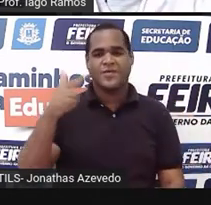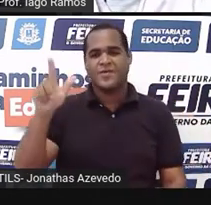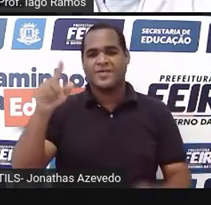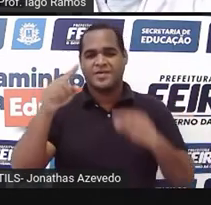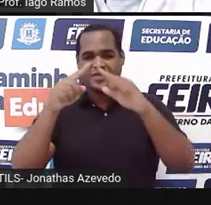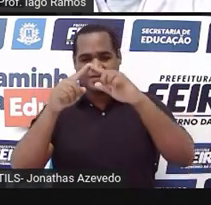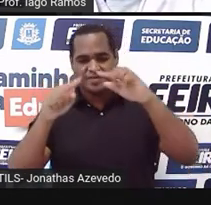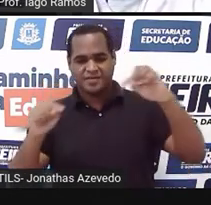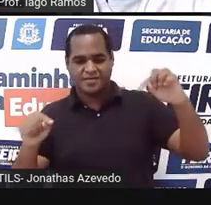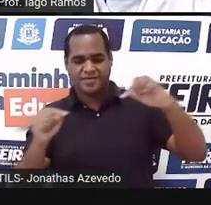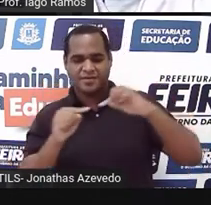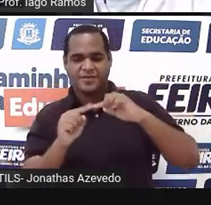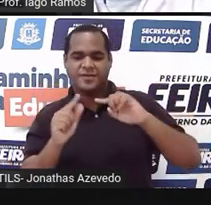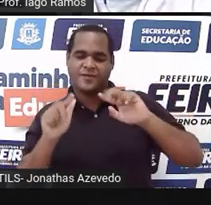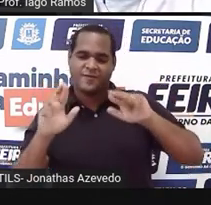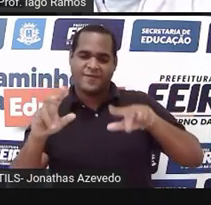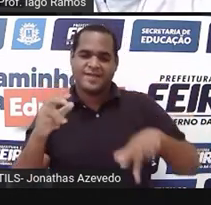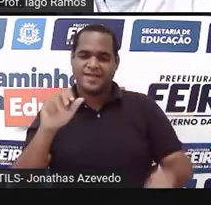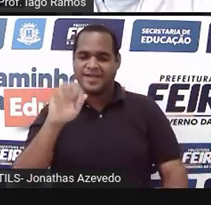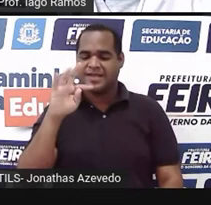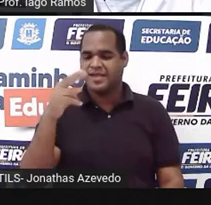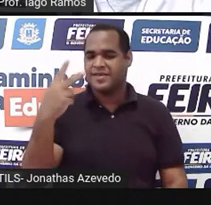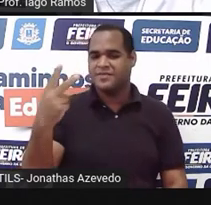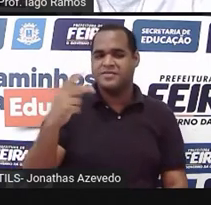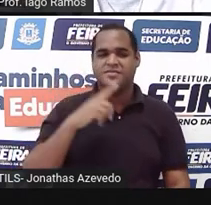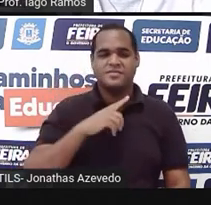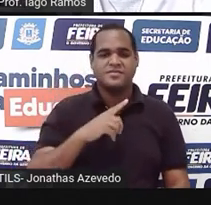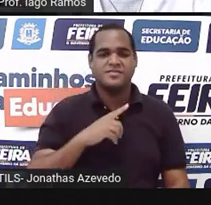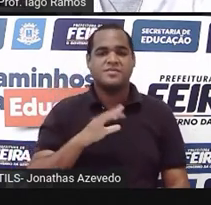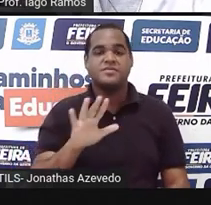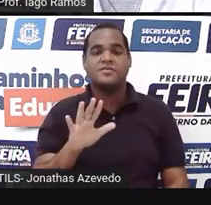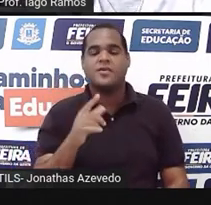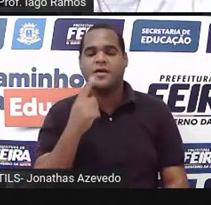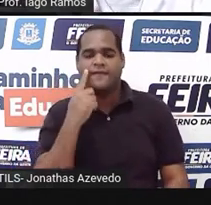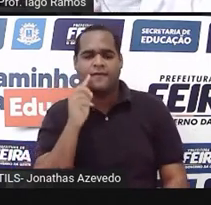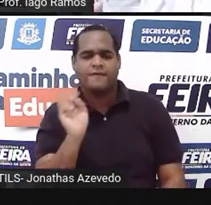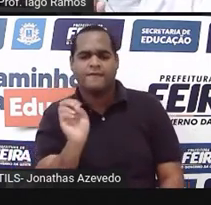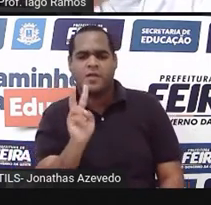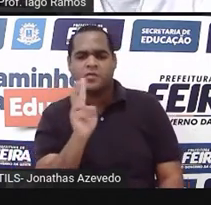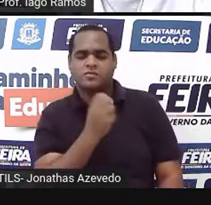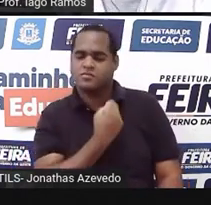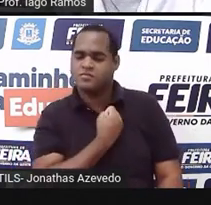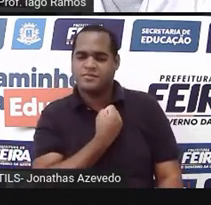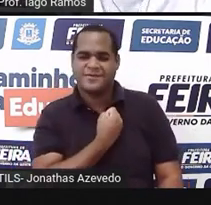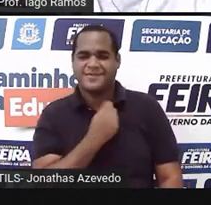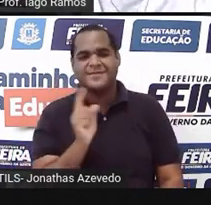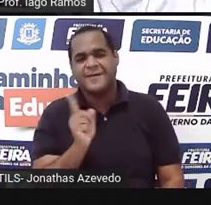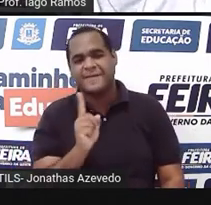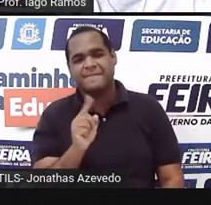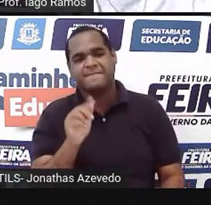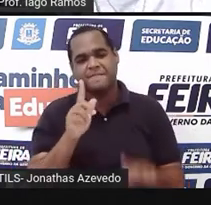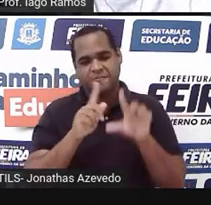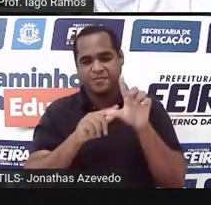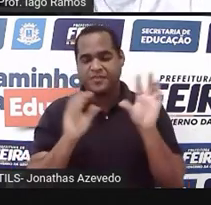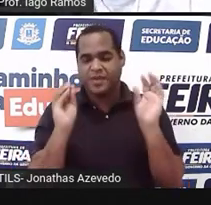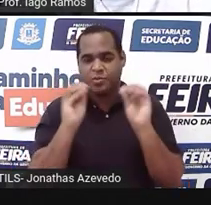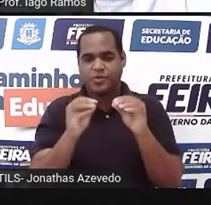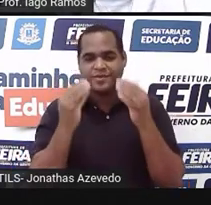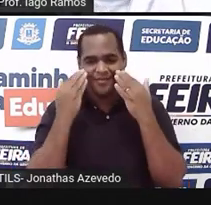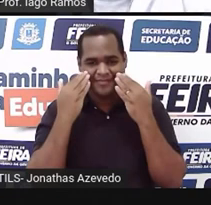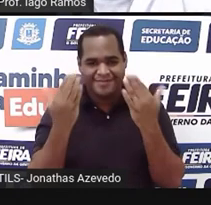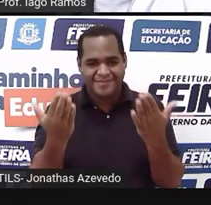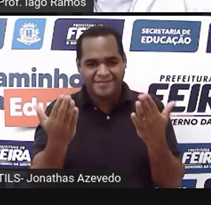triângulo 21 Ah tá bom só que ali agora não tem valores em números a gente colocou letras para